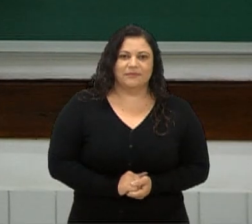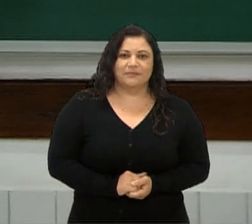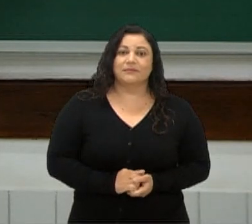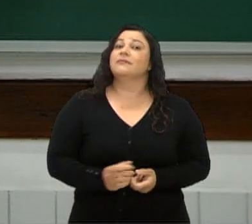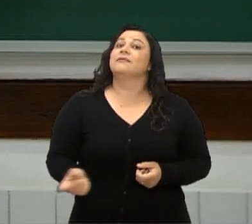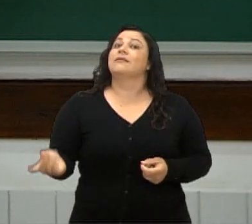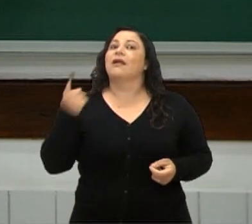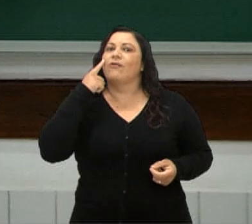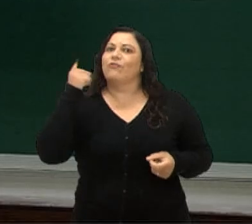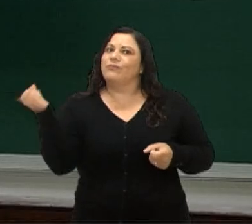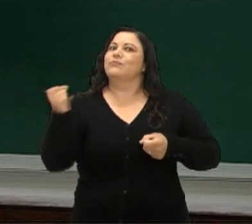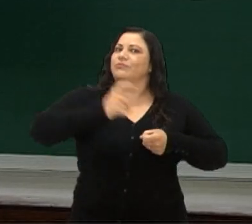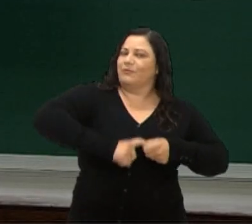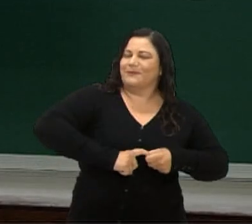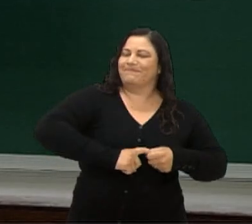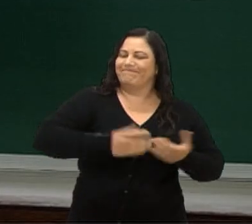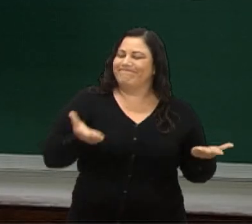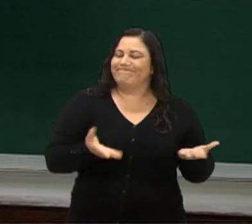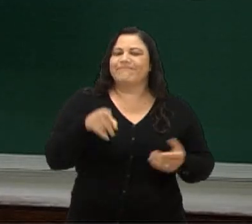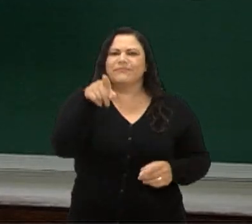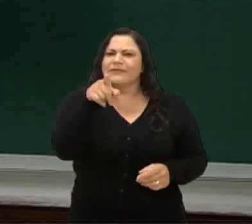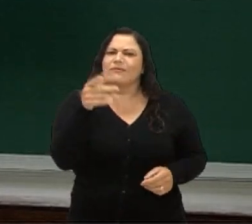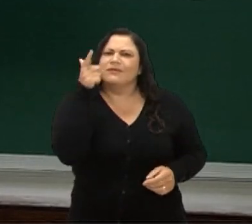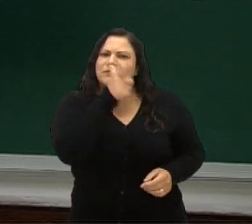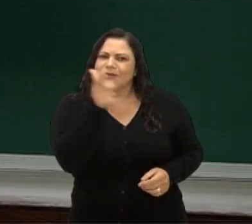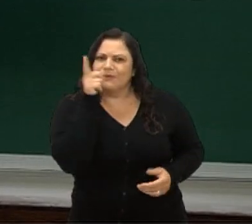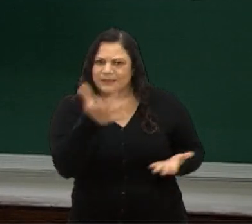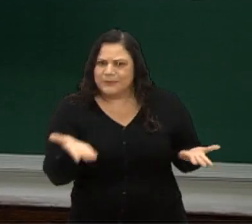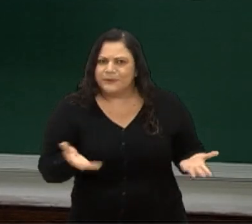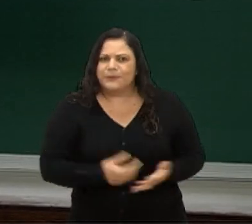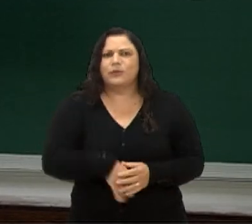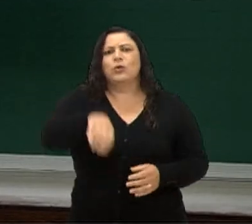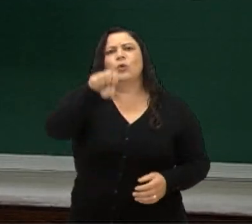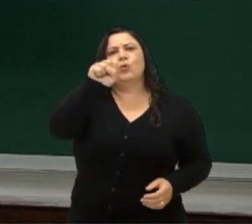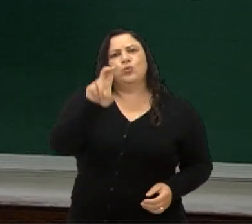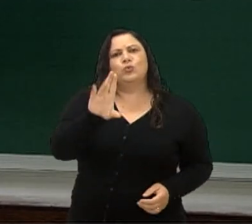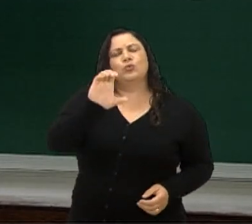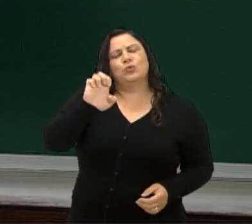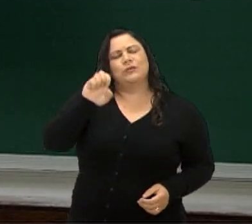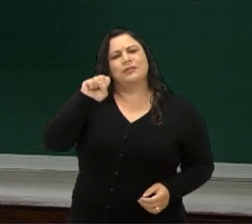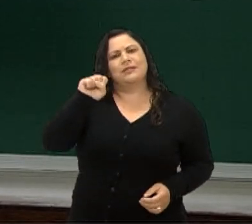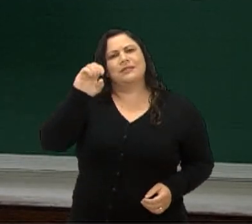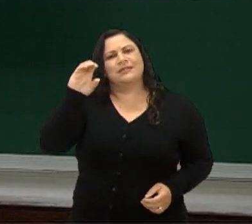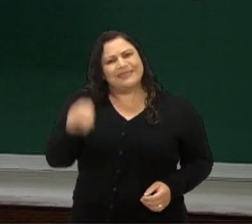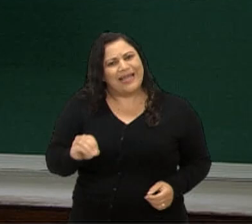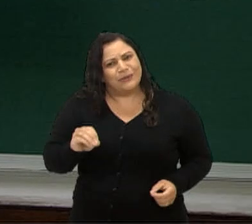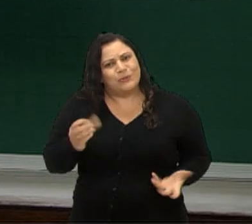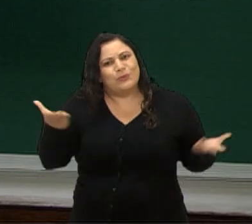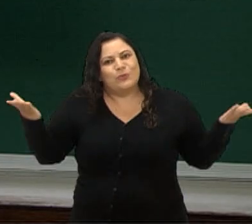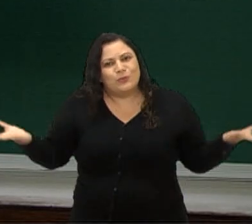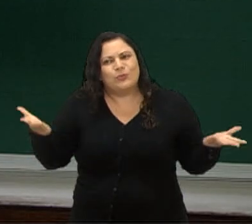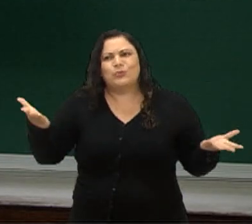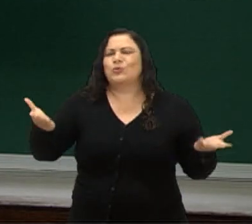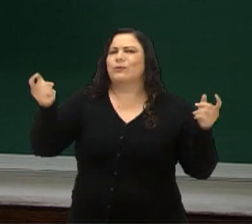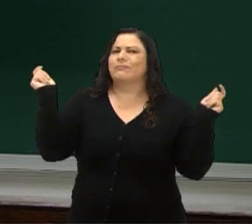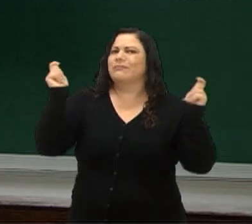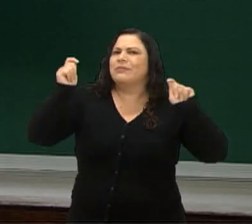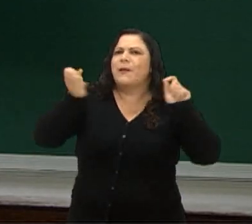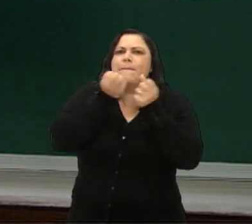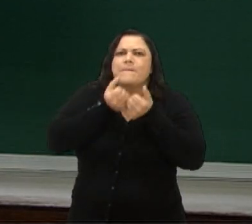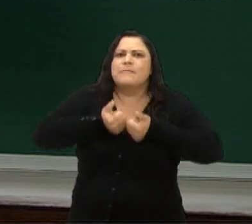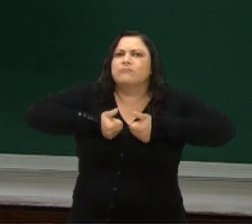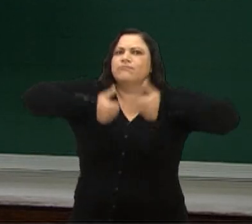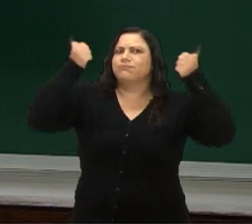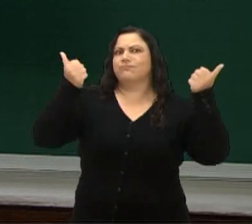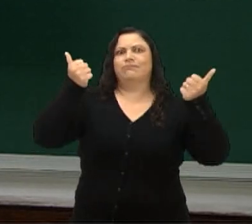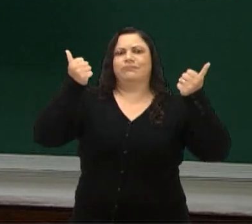Vamos lá, meus amigos, vocês conseguiram? Então vejamos, ó, é um sucesso de bilheteria, muito interessante para assistir e talvez ainda